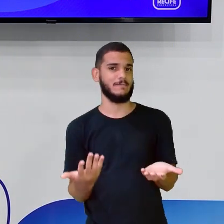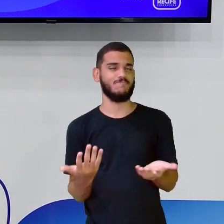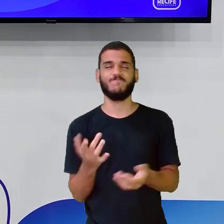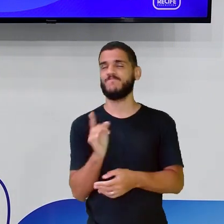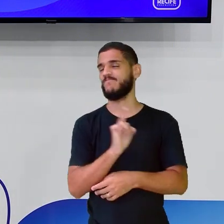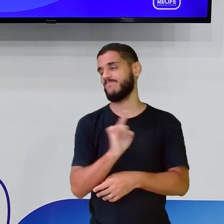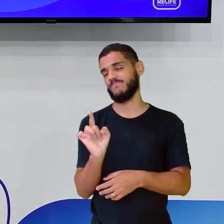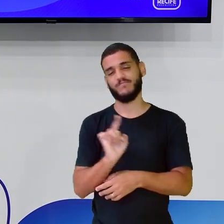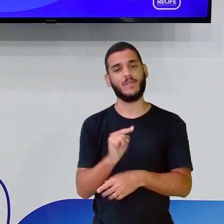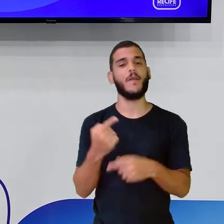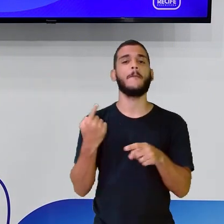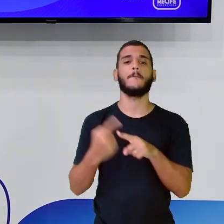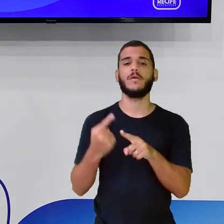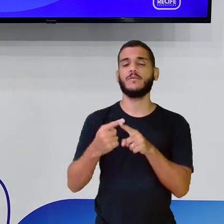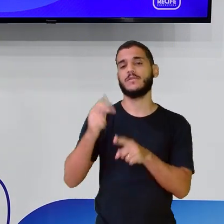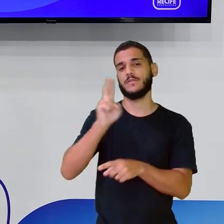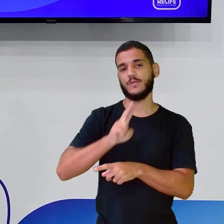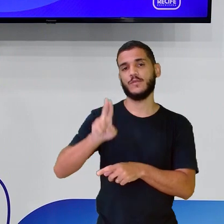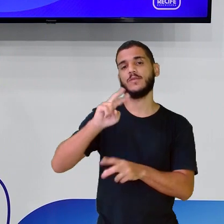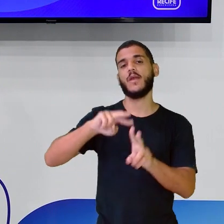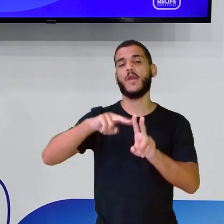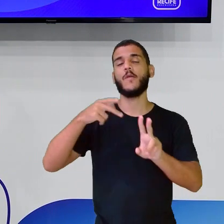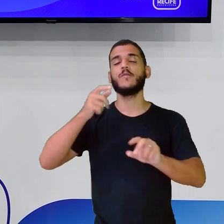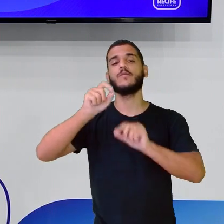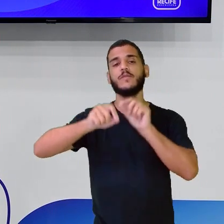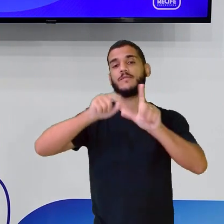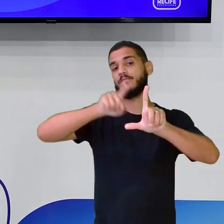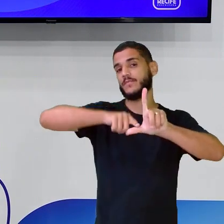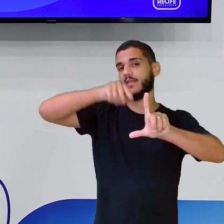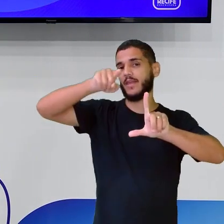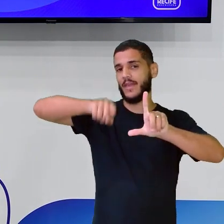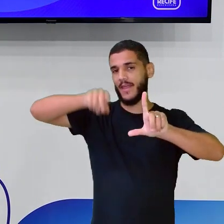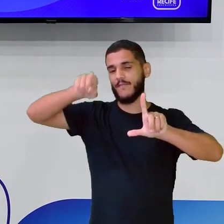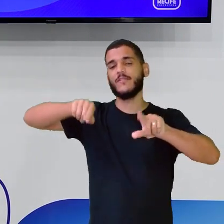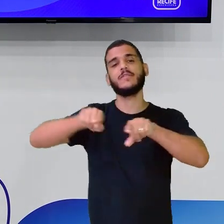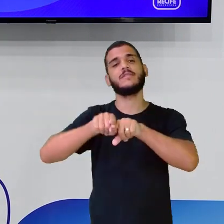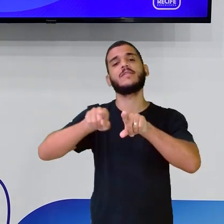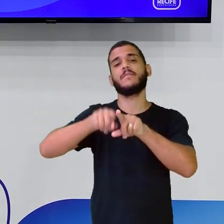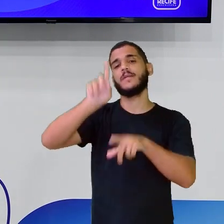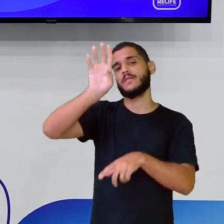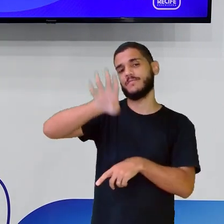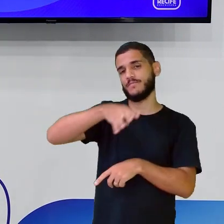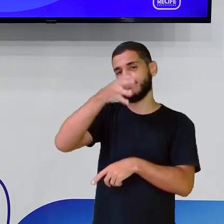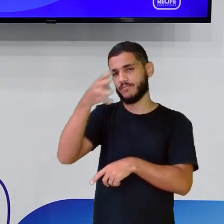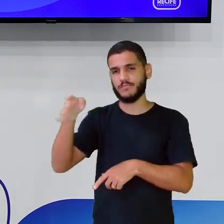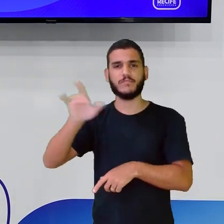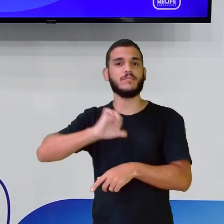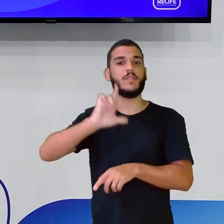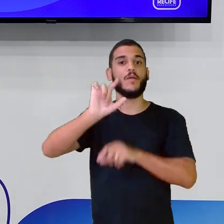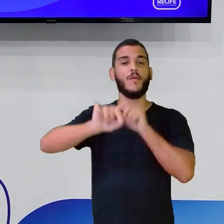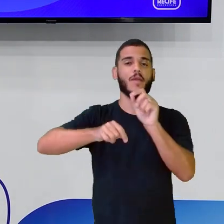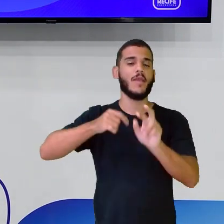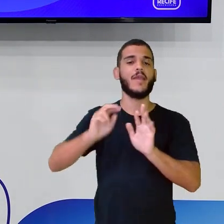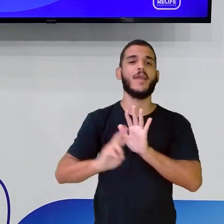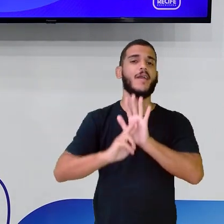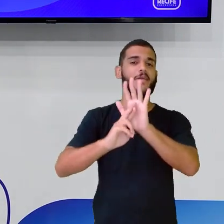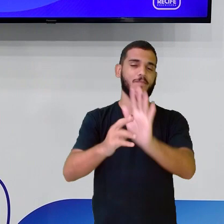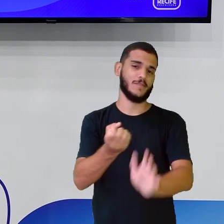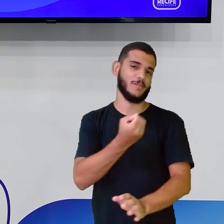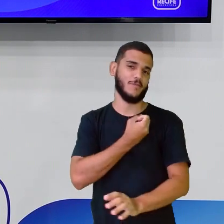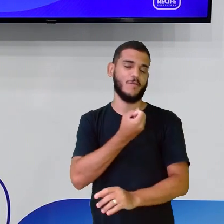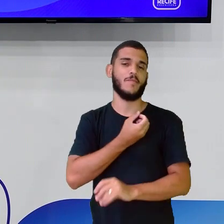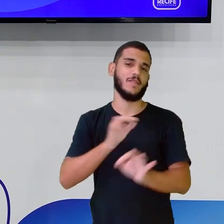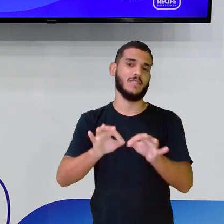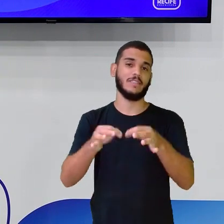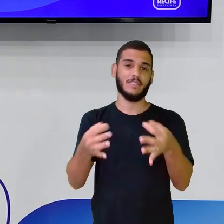É por isso que a gente utiliza gráficos e tabelas, que é para que haja uma representação numérica e